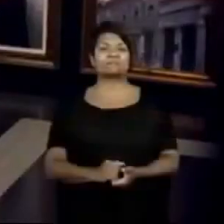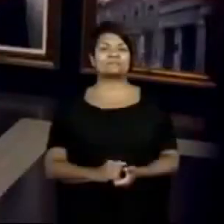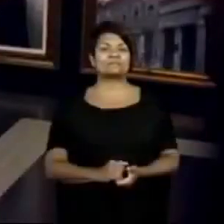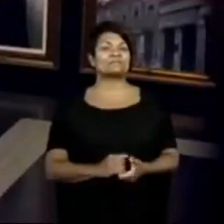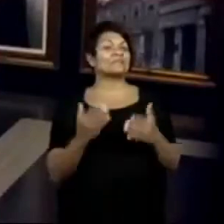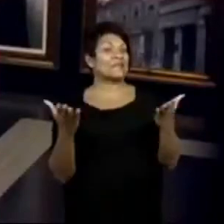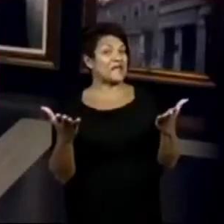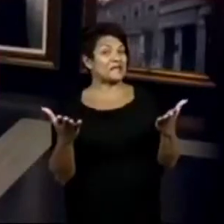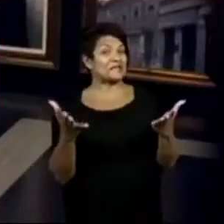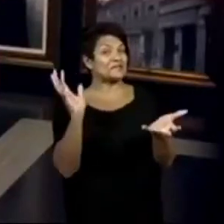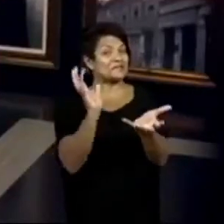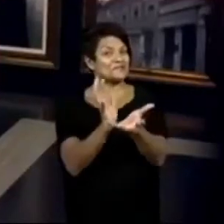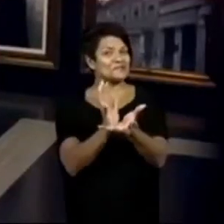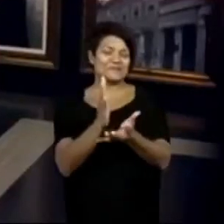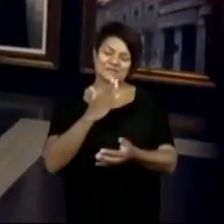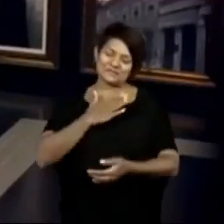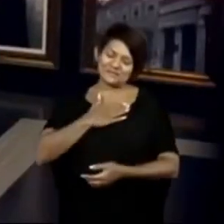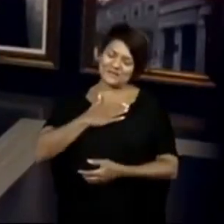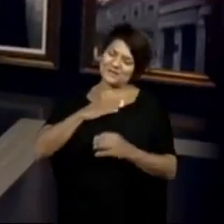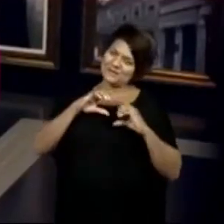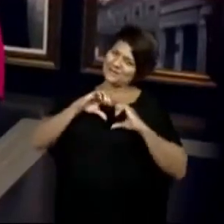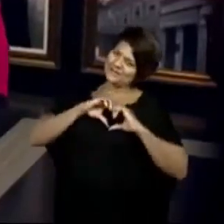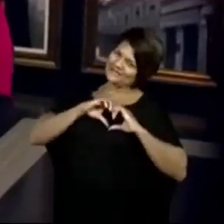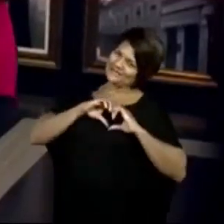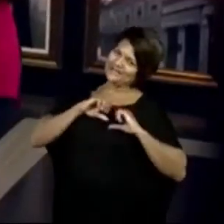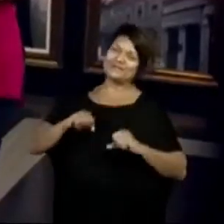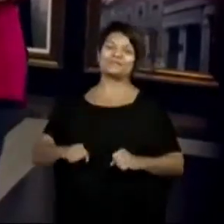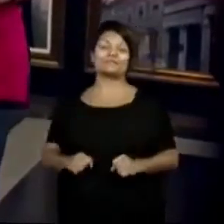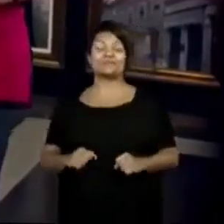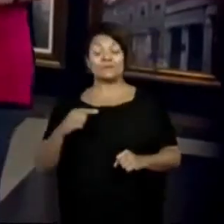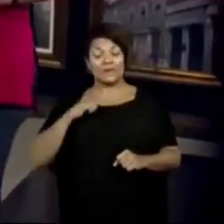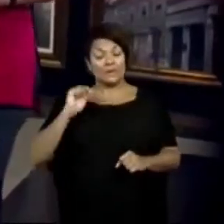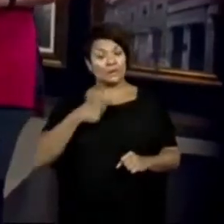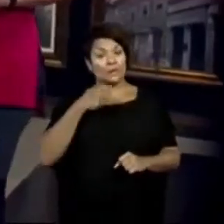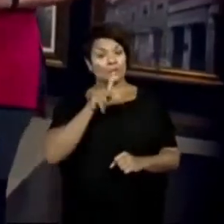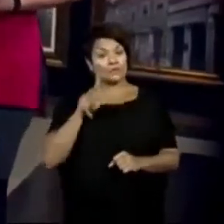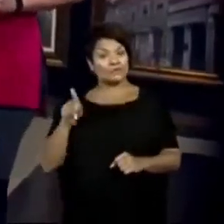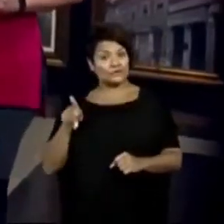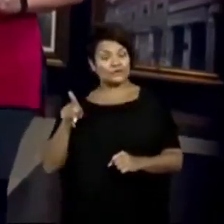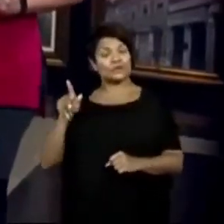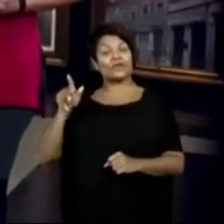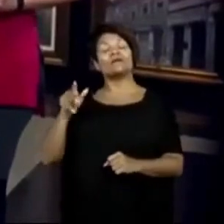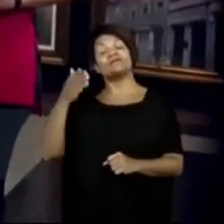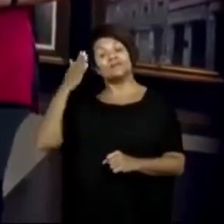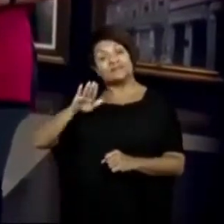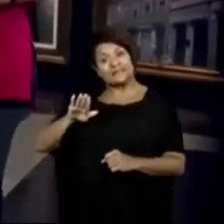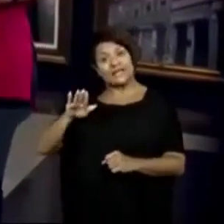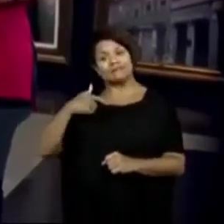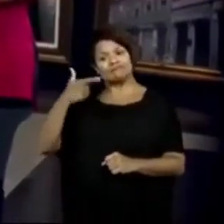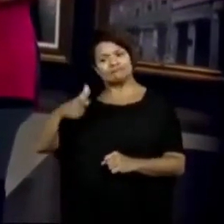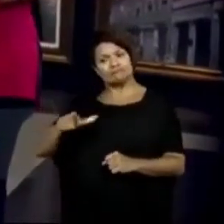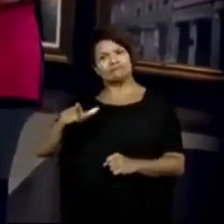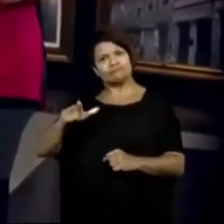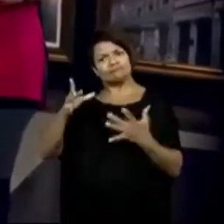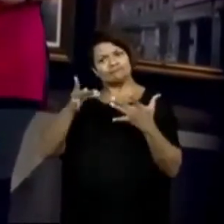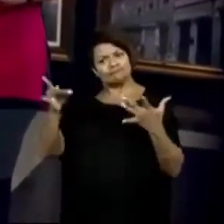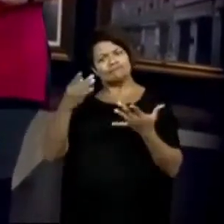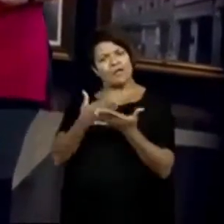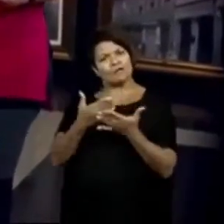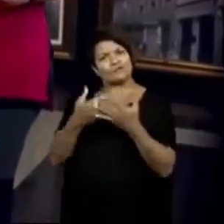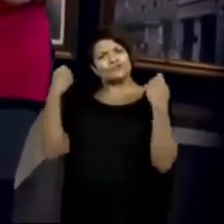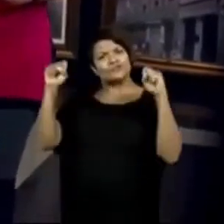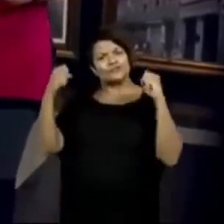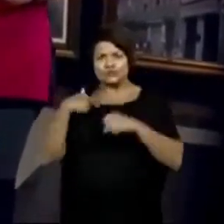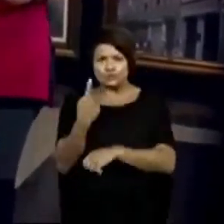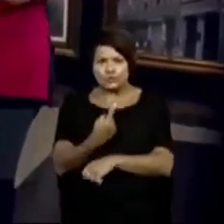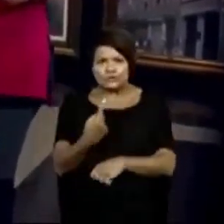aí, turminha do meu coração? Eu sou a professora Franciele, estamos aqui para mais uma aula de Educação Física, mas eu não estou sozinha